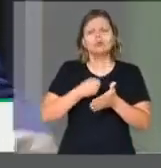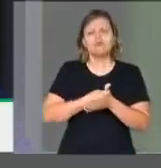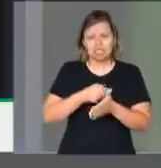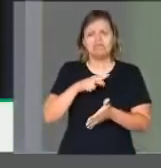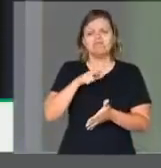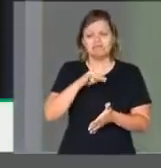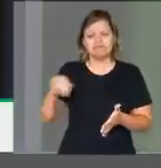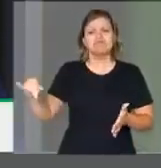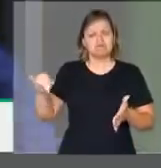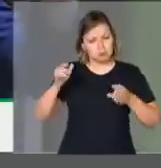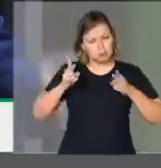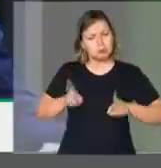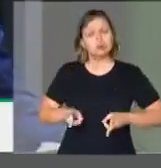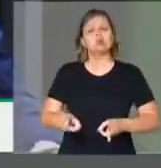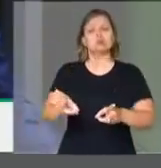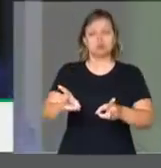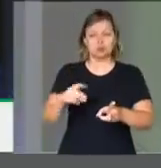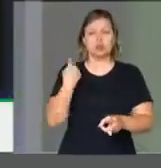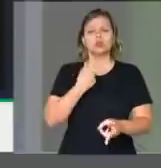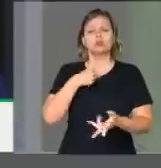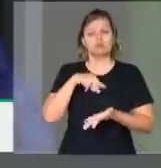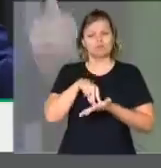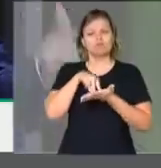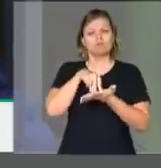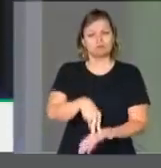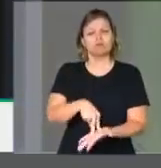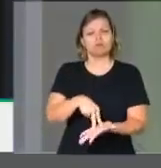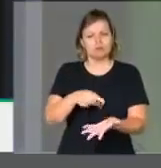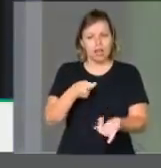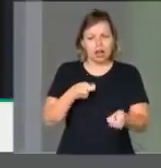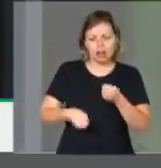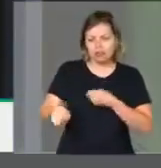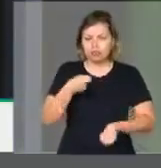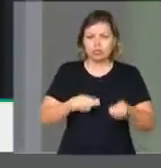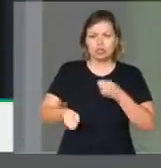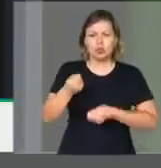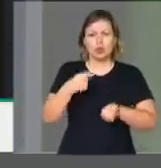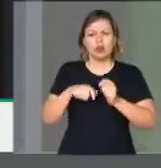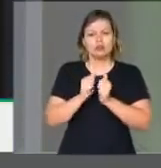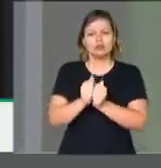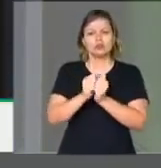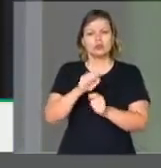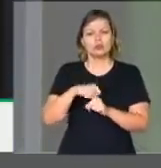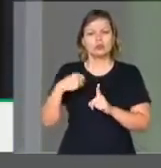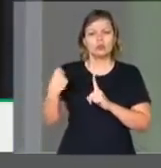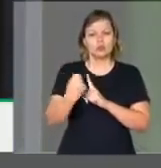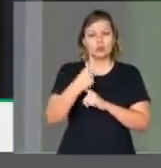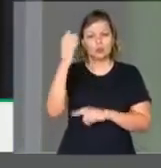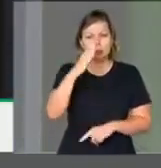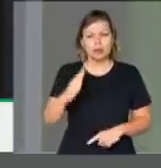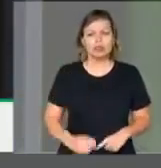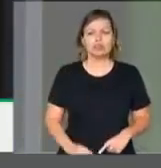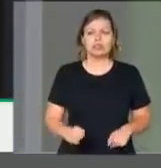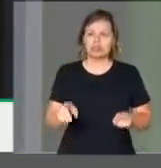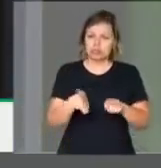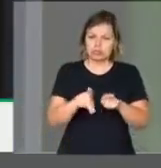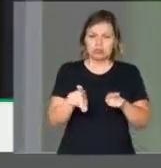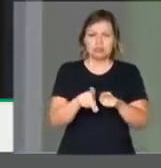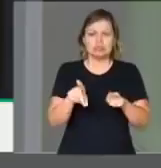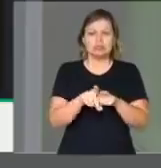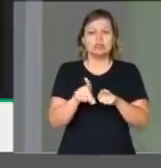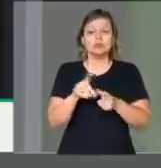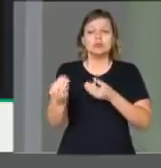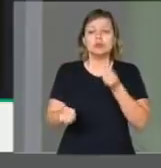Vamos continuar firmes na articulação com a sociedade brasileira, com os instrumentos de